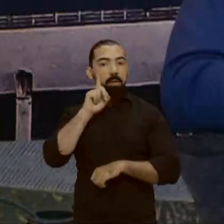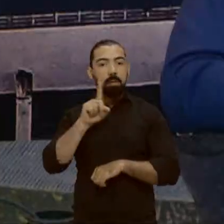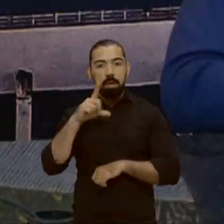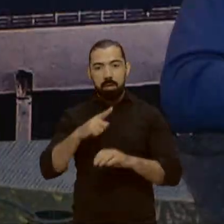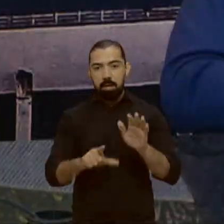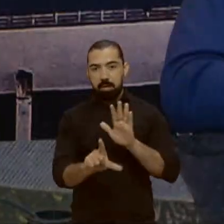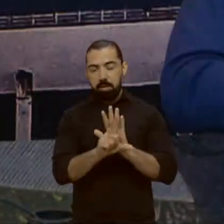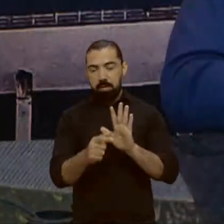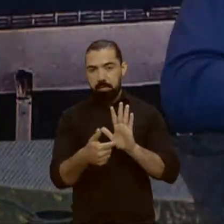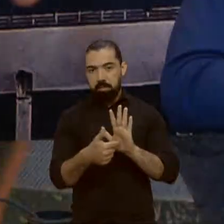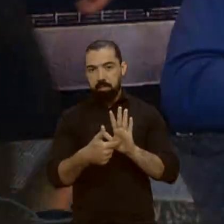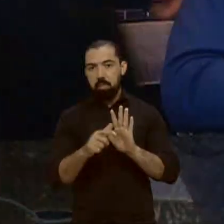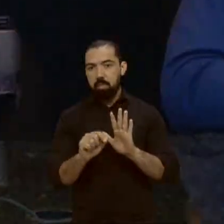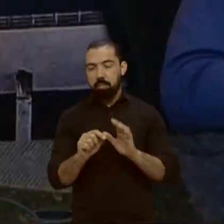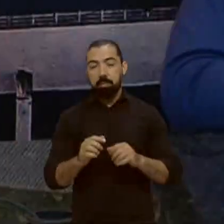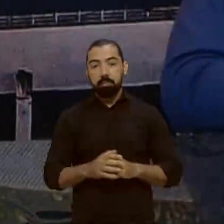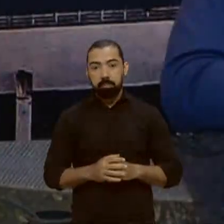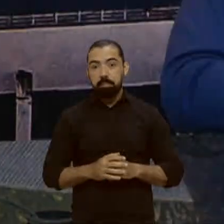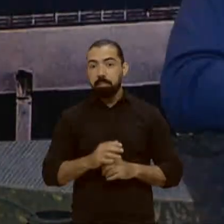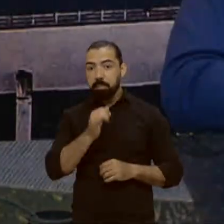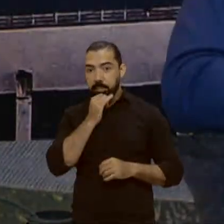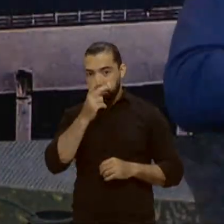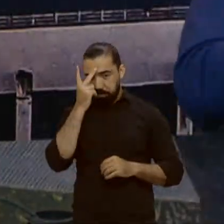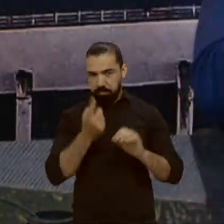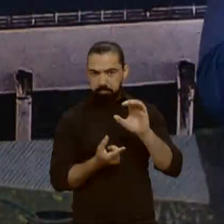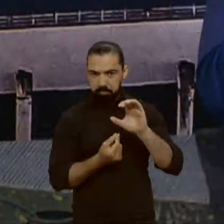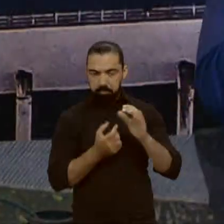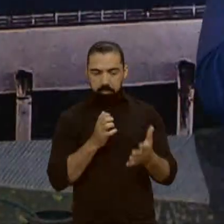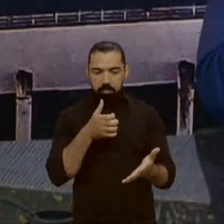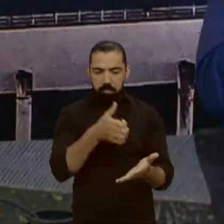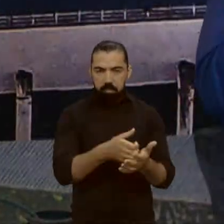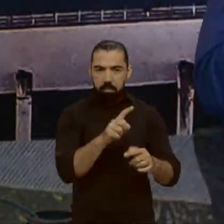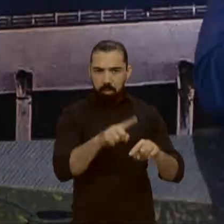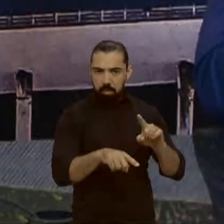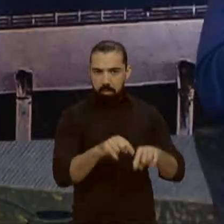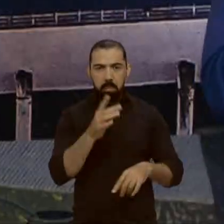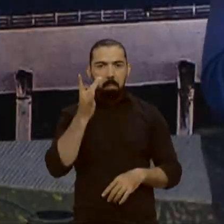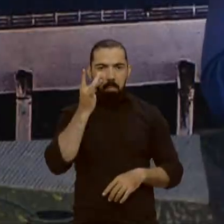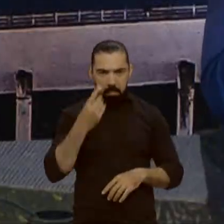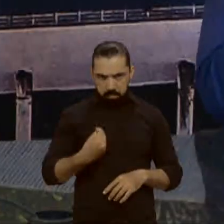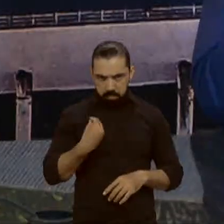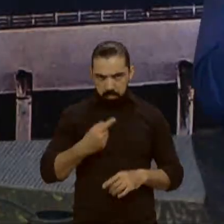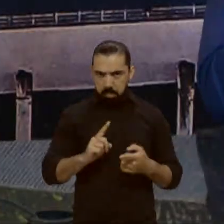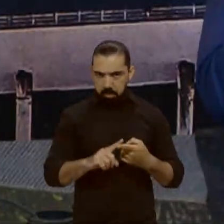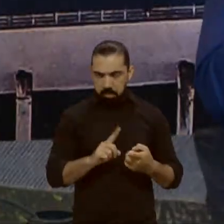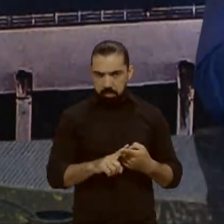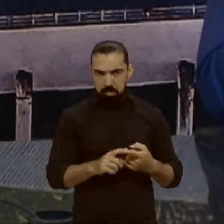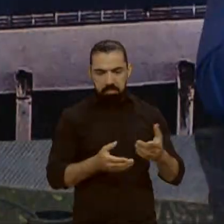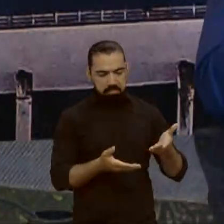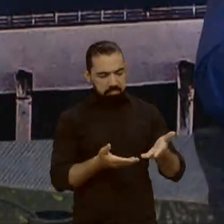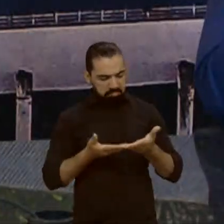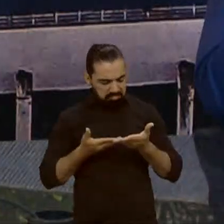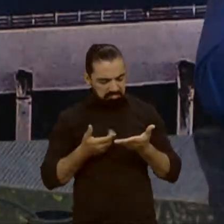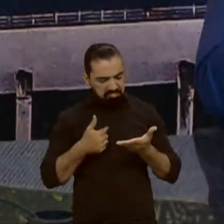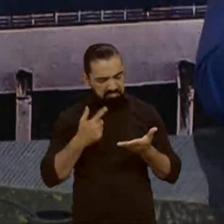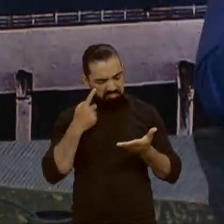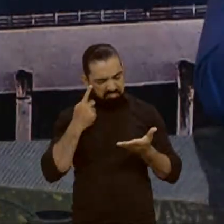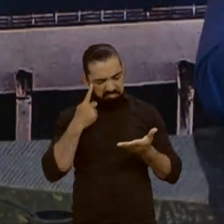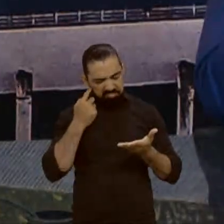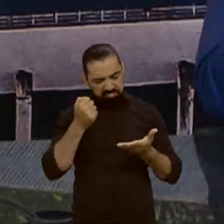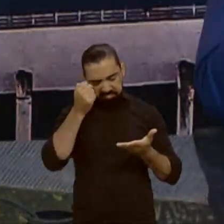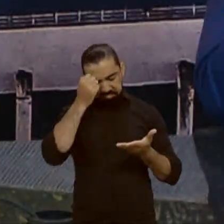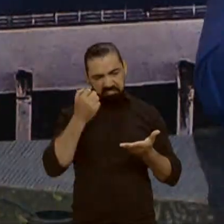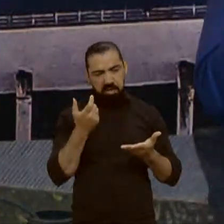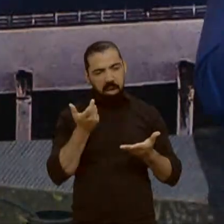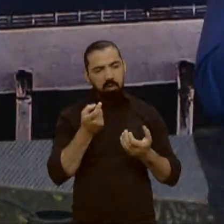o refund, onde o consumidor adquire um produto, mesmo que em loja física, e, se arrependendo, ele pode levar para a loja e pedir o dinheiro